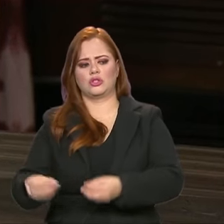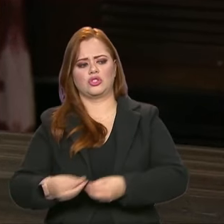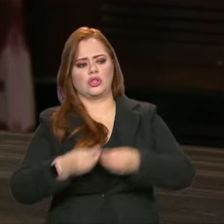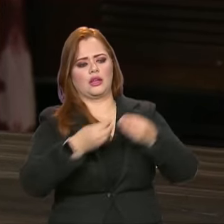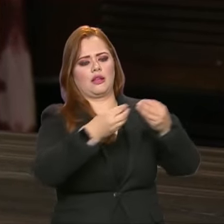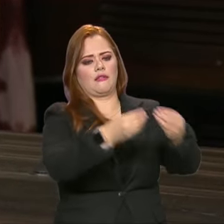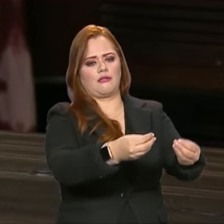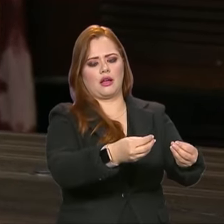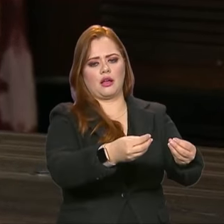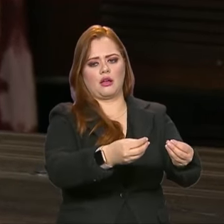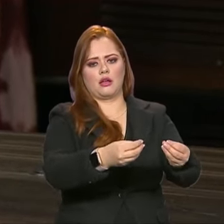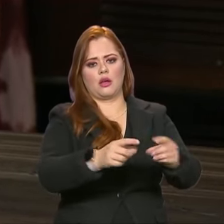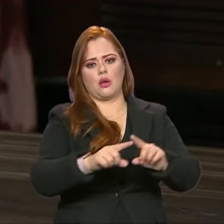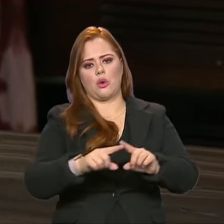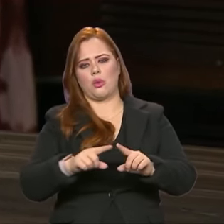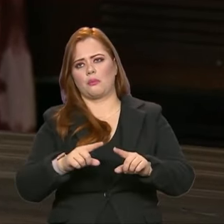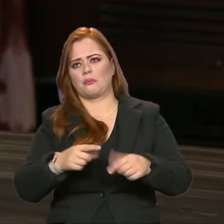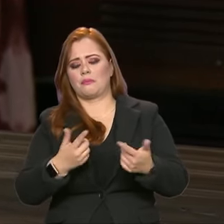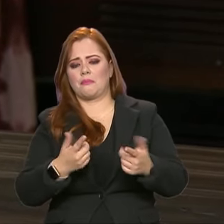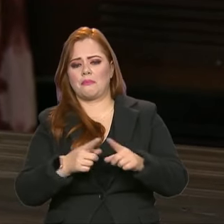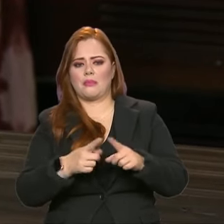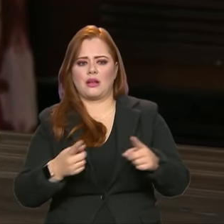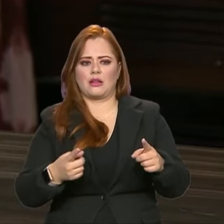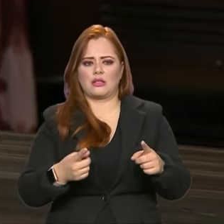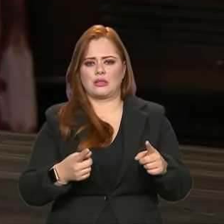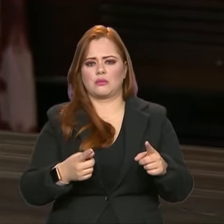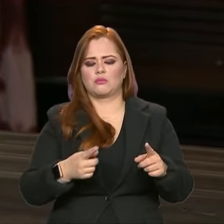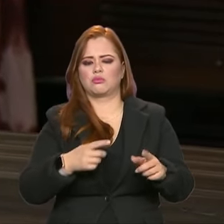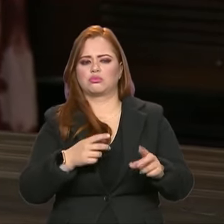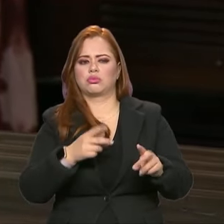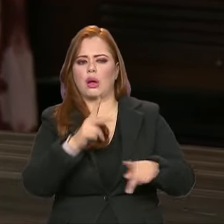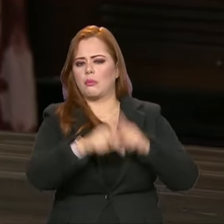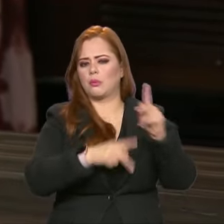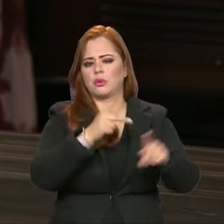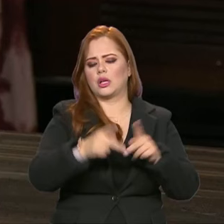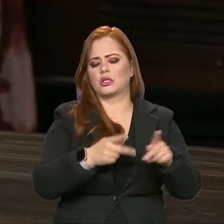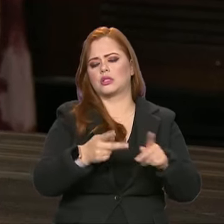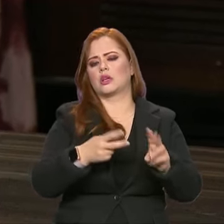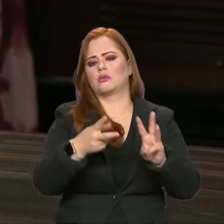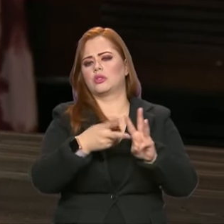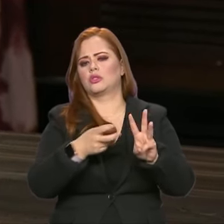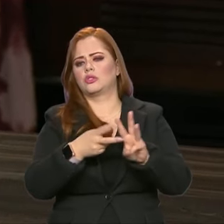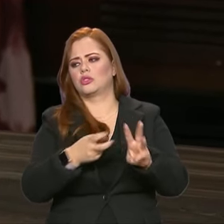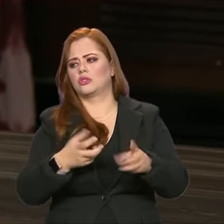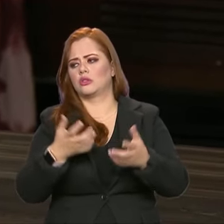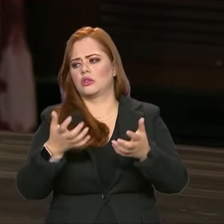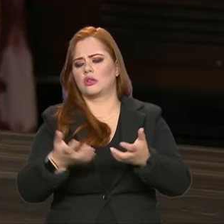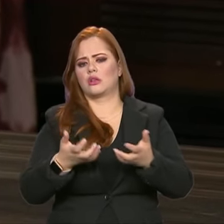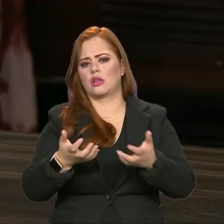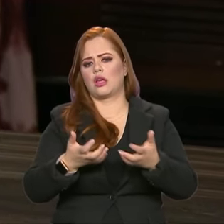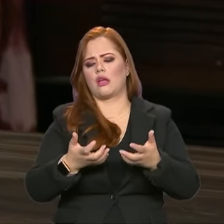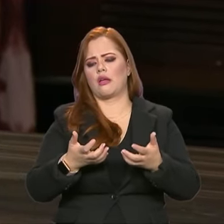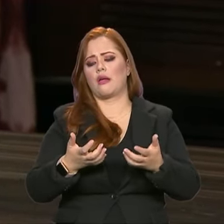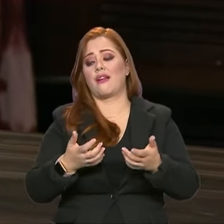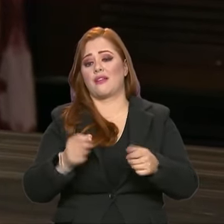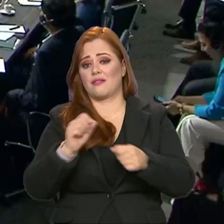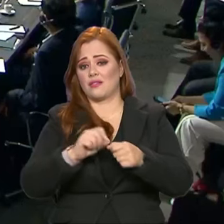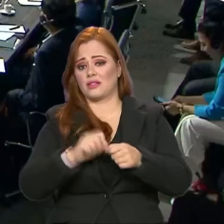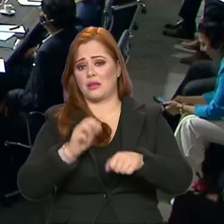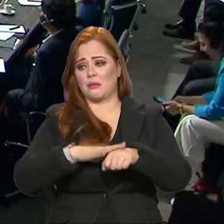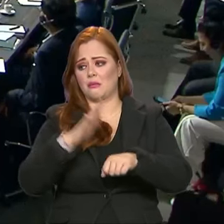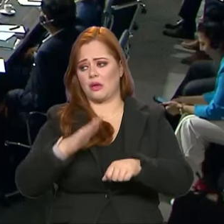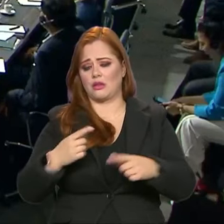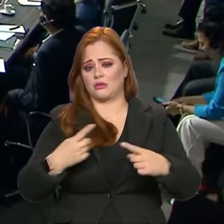uma agricultura camponesa e indígena, não lograremos êxito na batalha contra a fome.